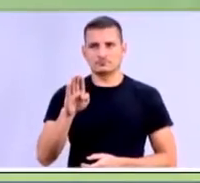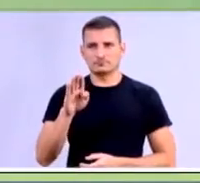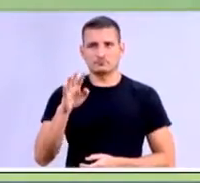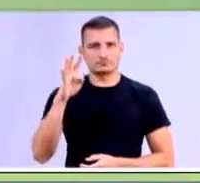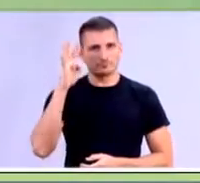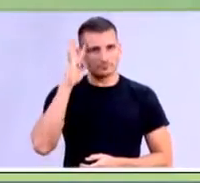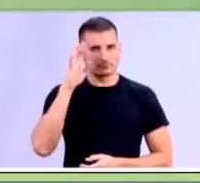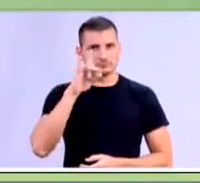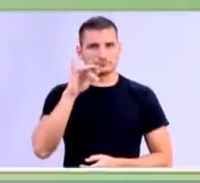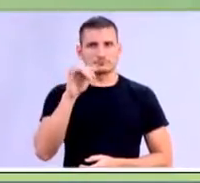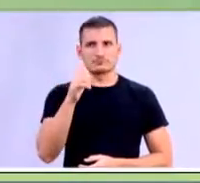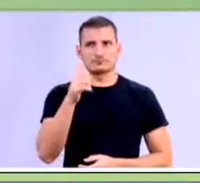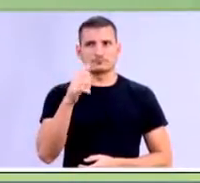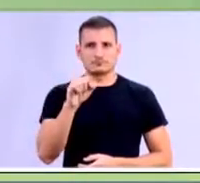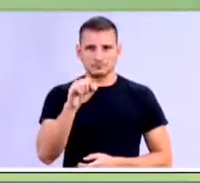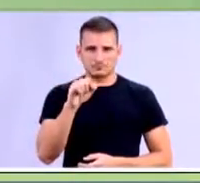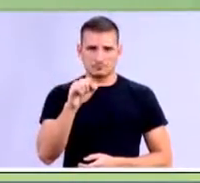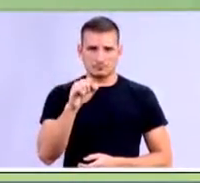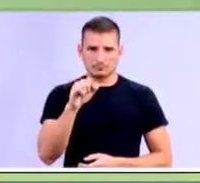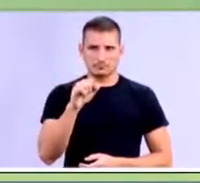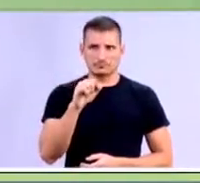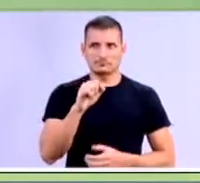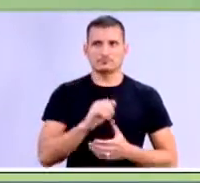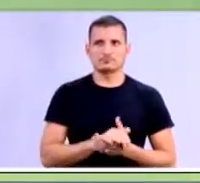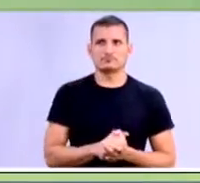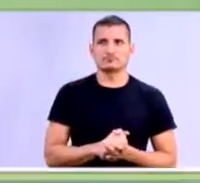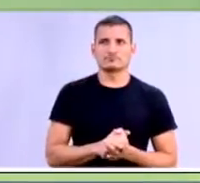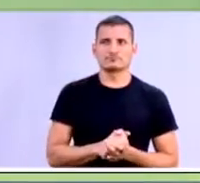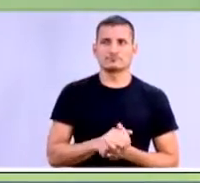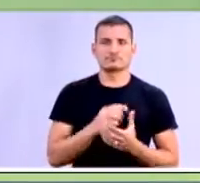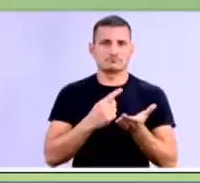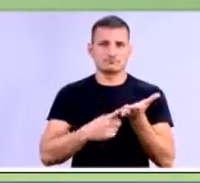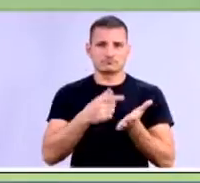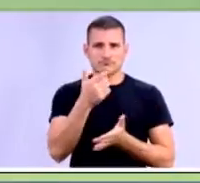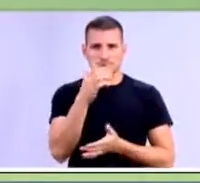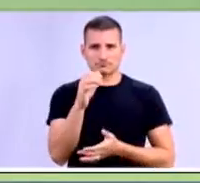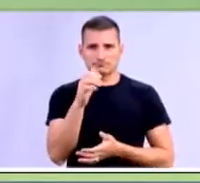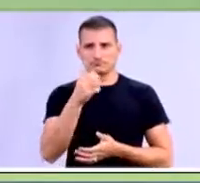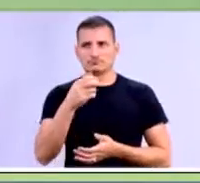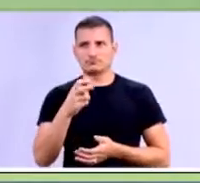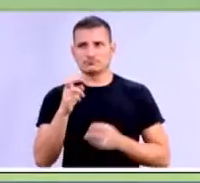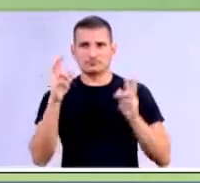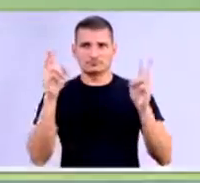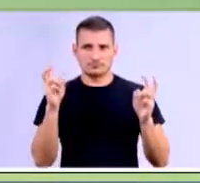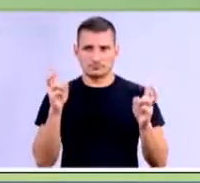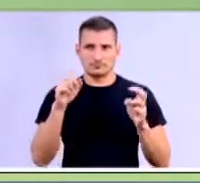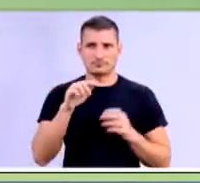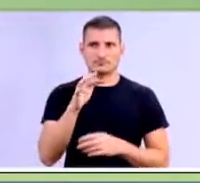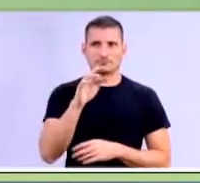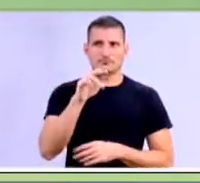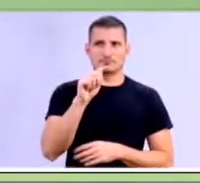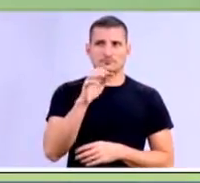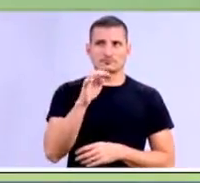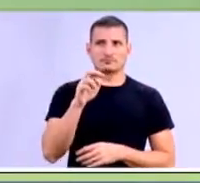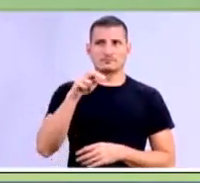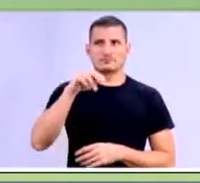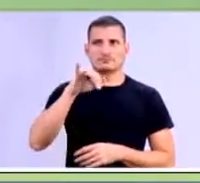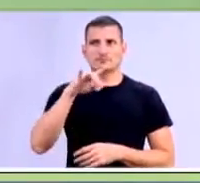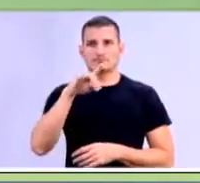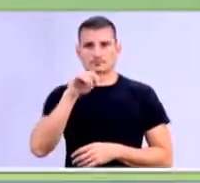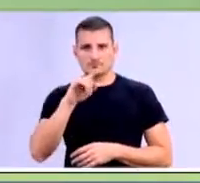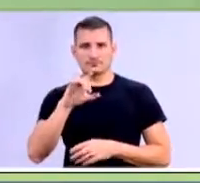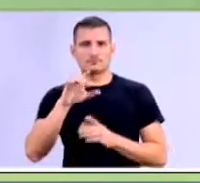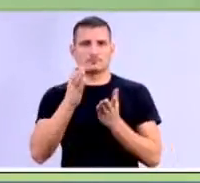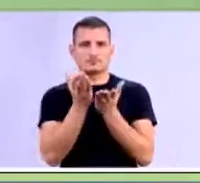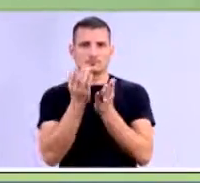quarta-feira 18, a campanha da Fraternidade 2015. O tema escolhido este ano é Fraternidade, Igreja e Sociedade.